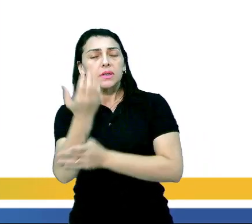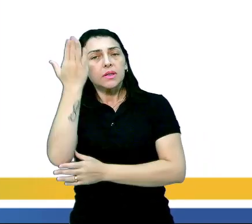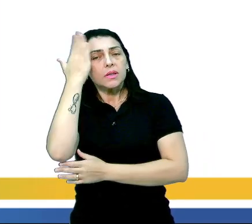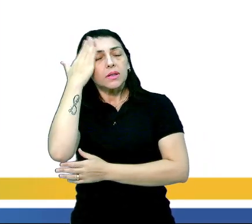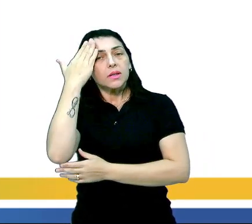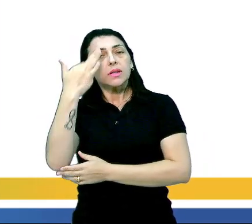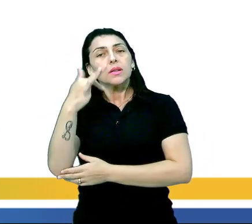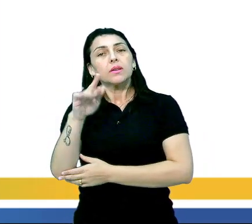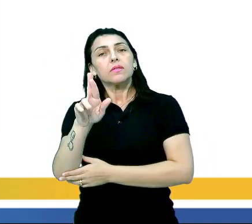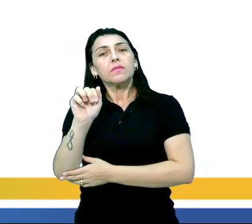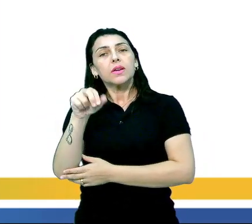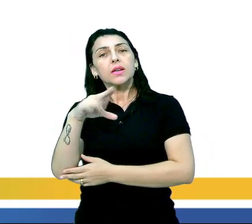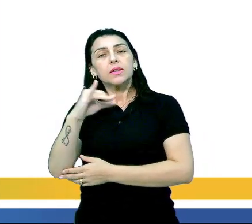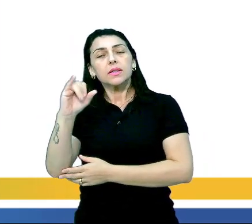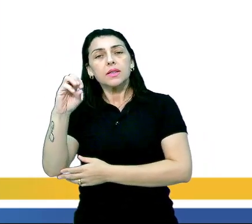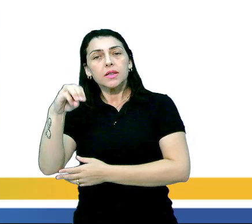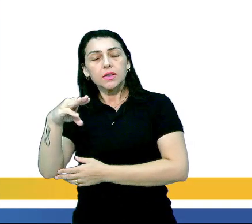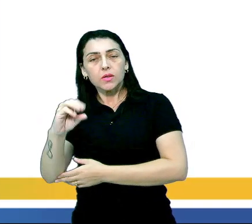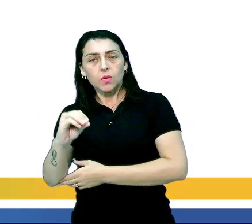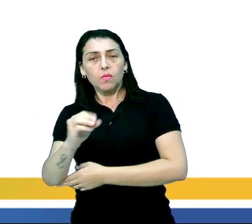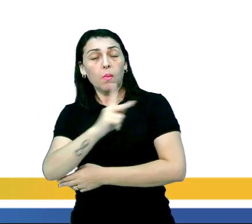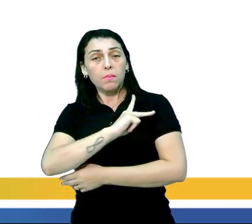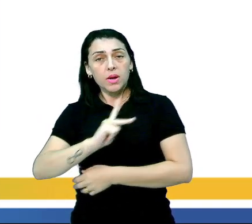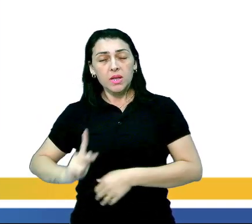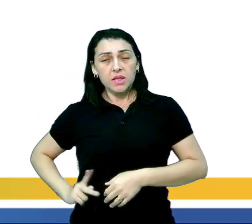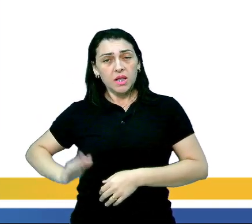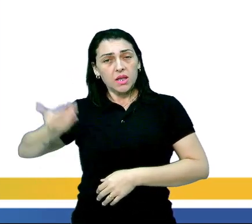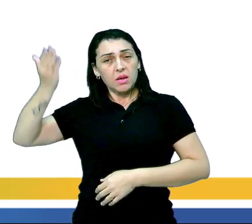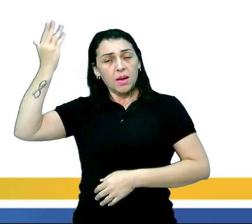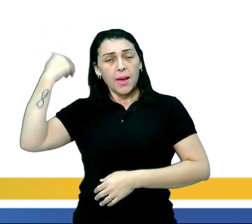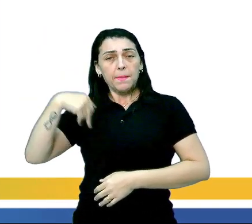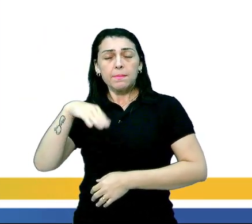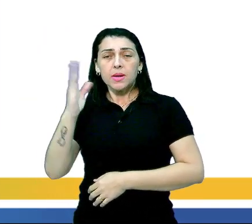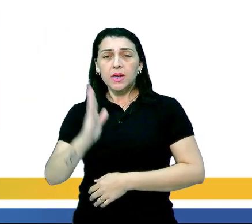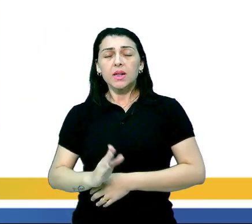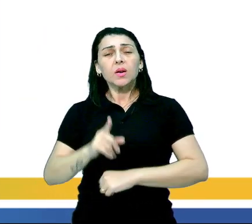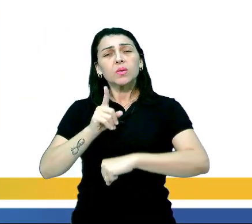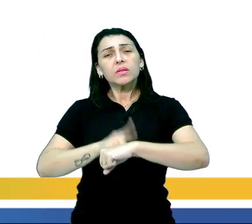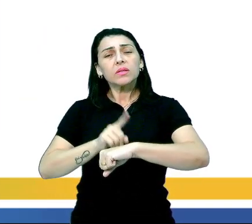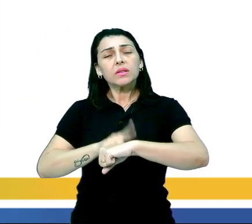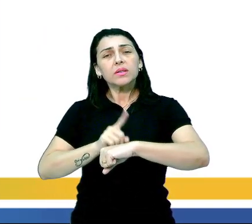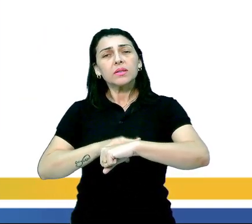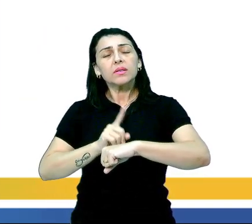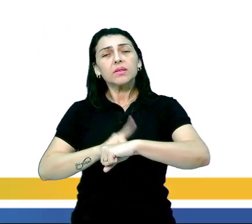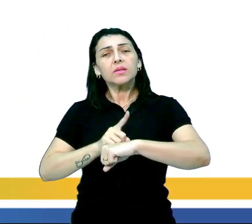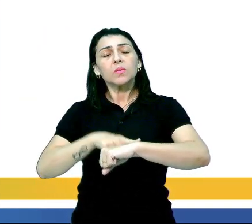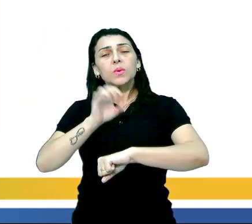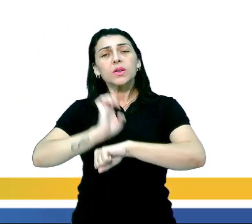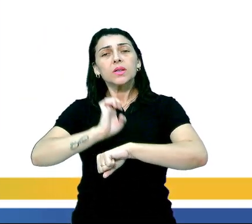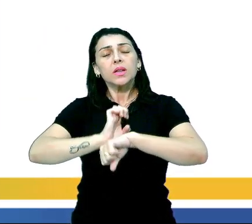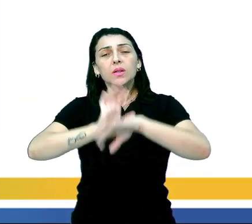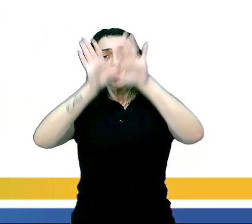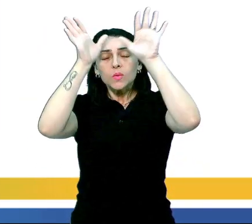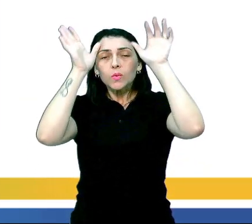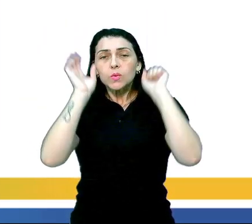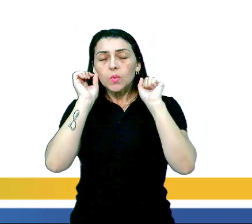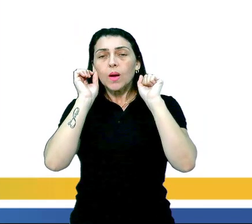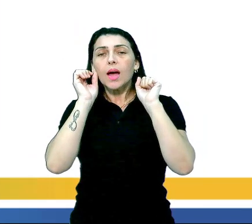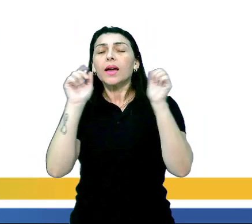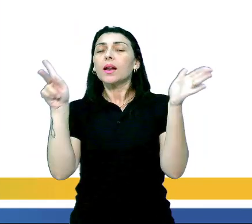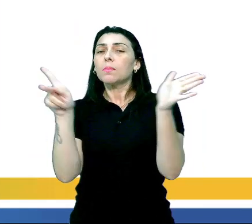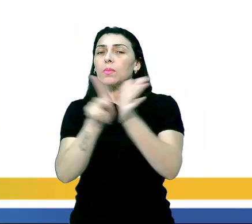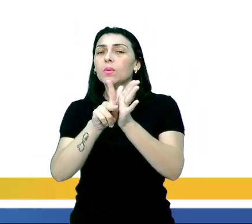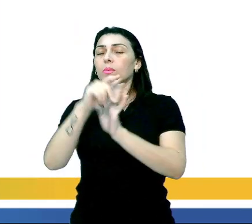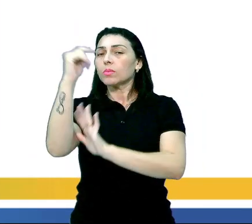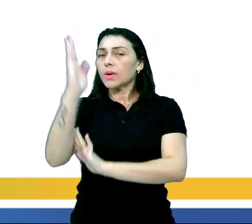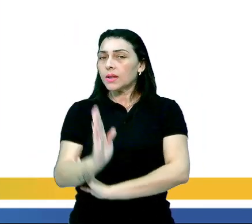Francisco de Paula Rodrigues Alves, que foi um presidente brasileiro aí na época que o estado do Acre passou a